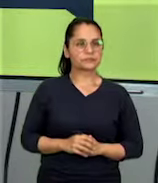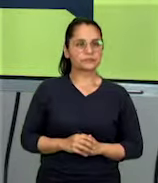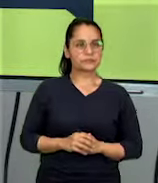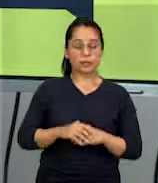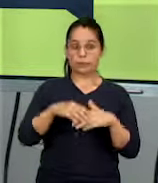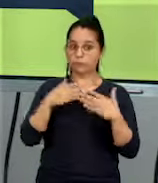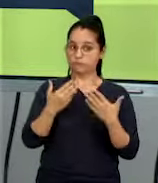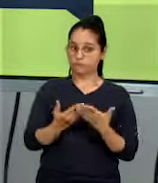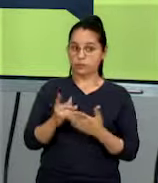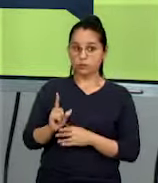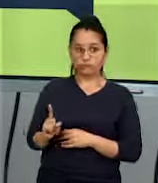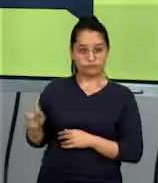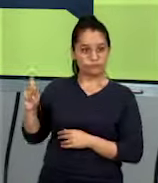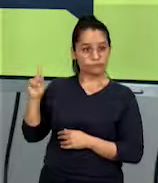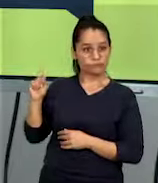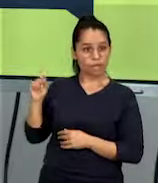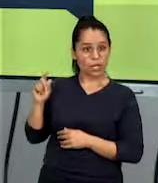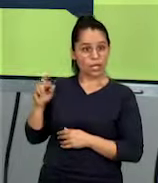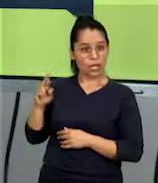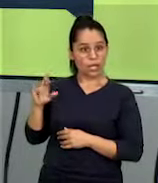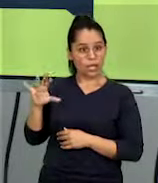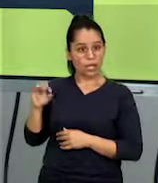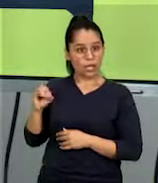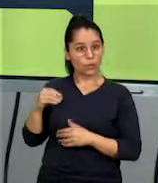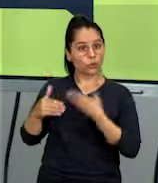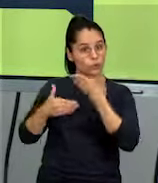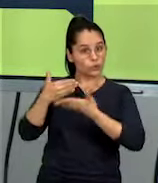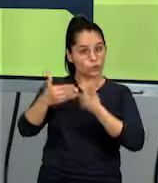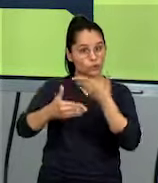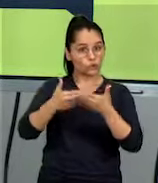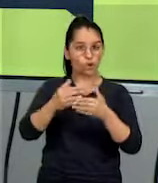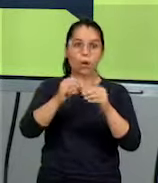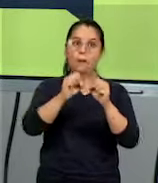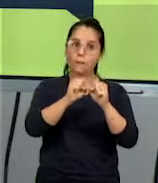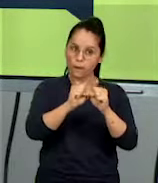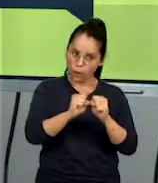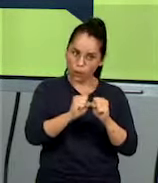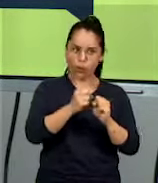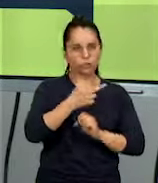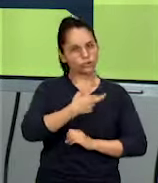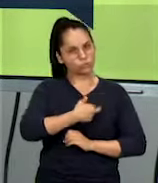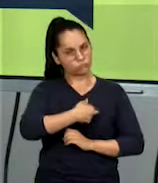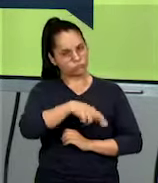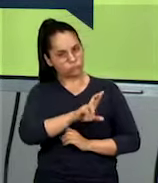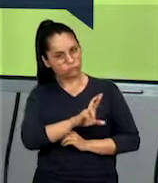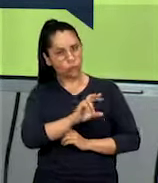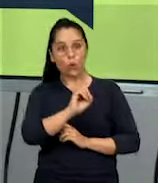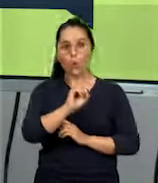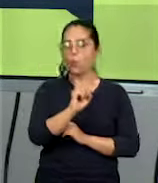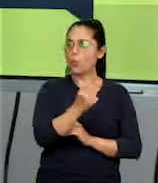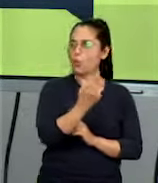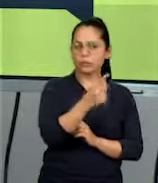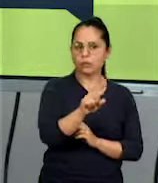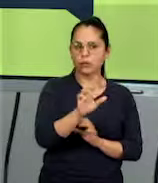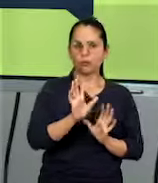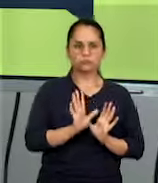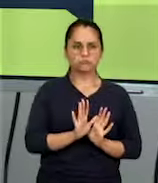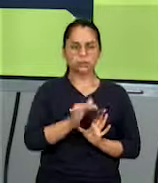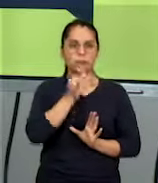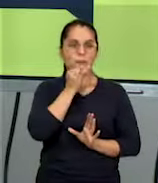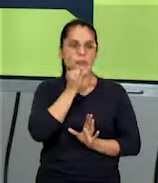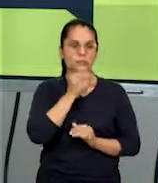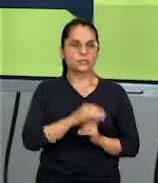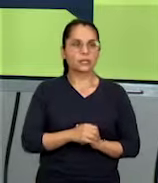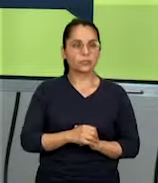Os ritos de passagem, eles podem ser religiosos ou não. Lembra quando eu citei para vocês o